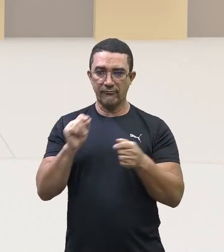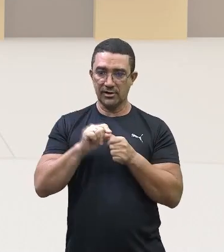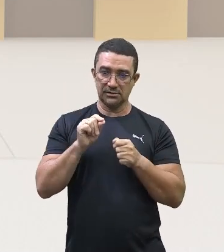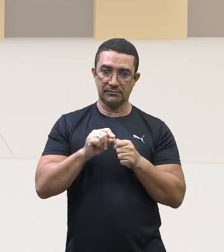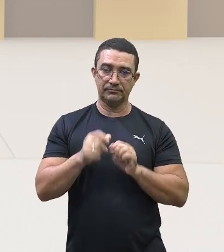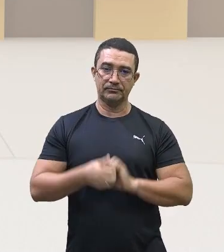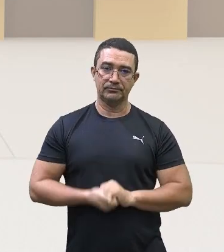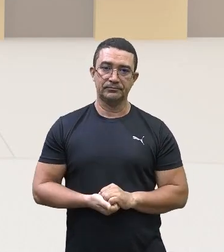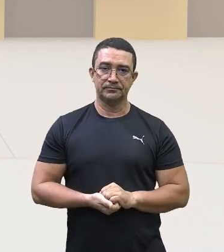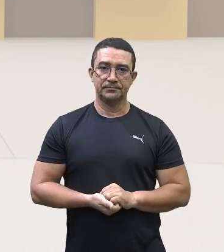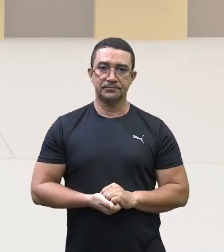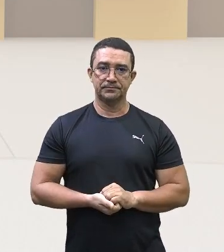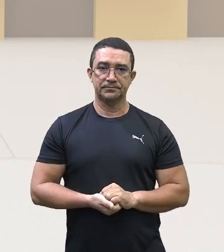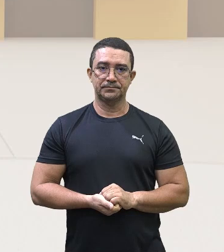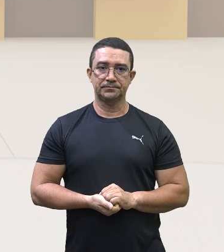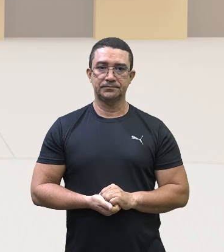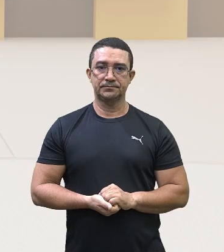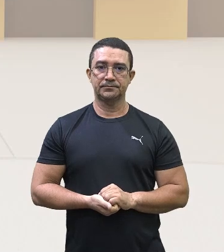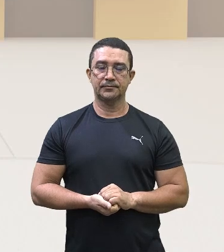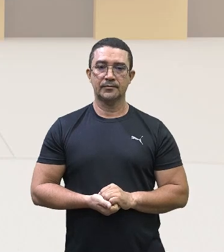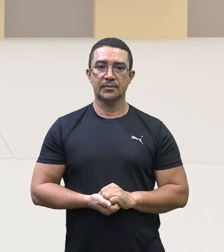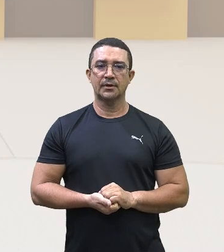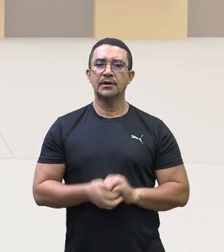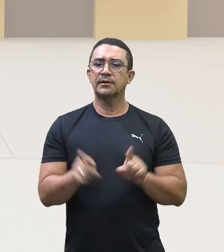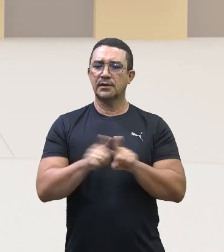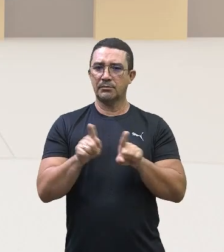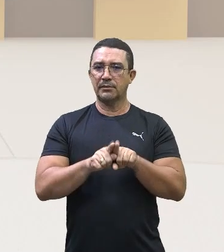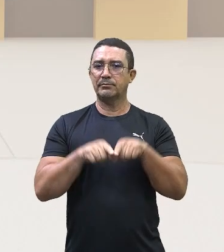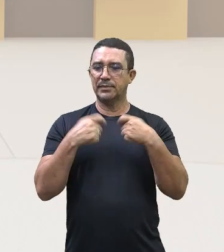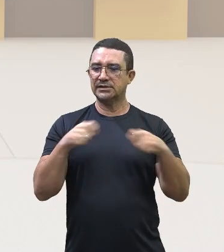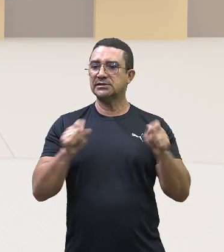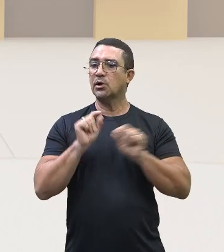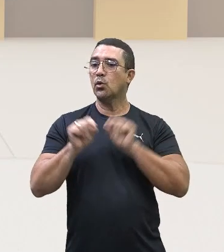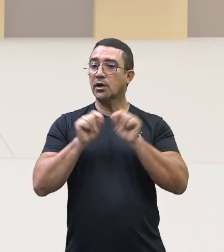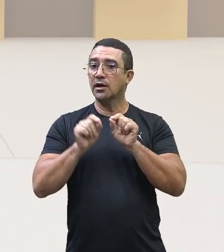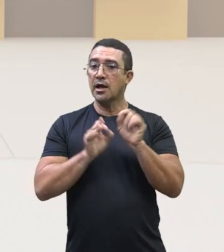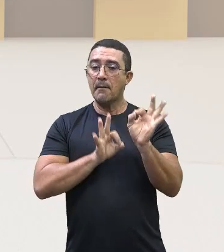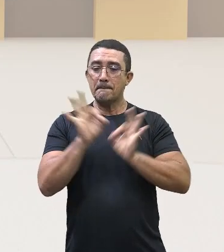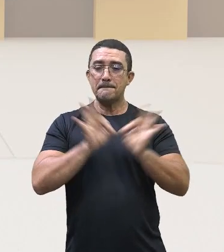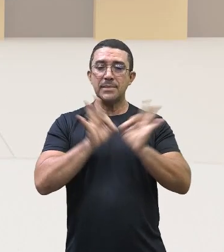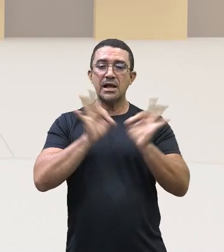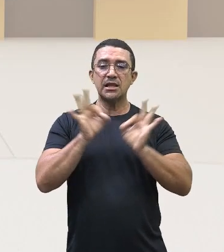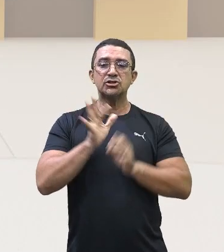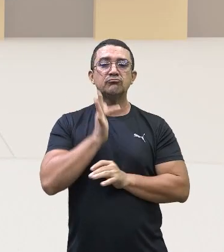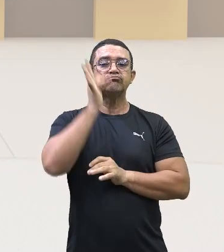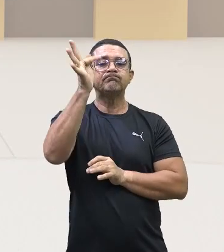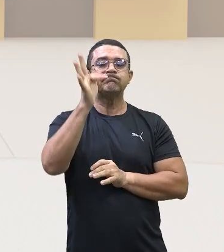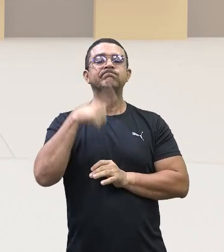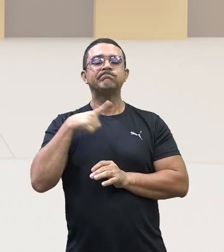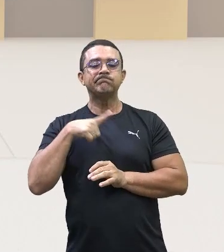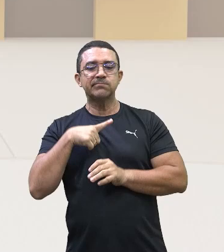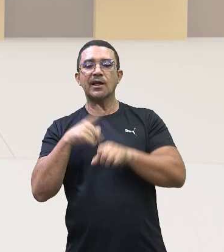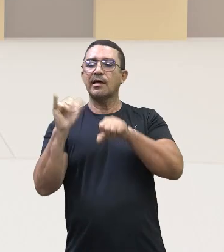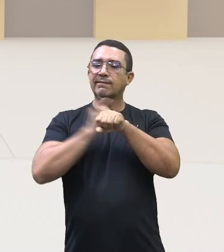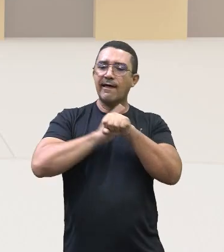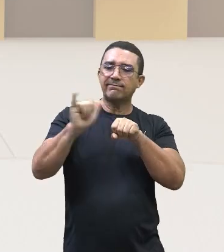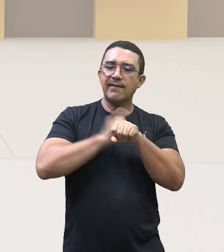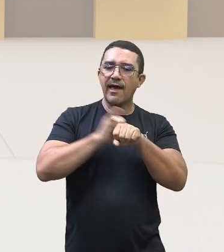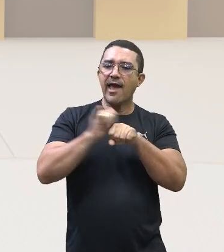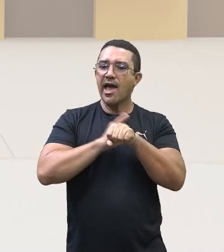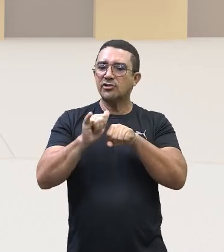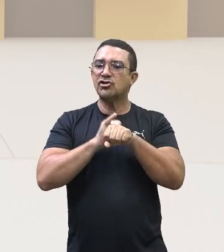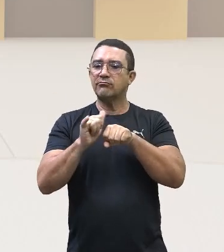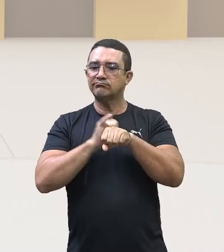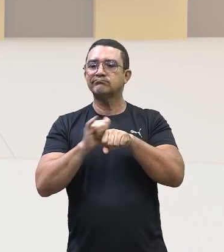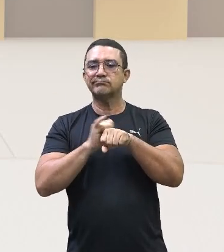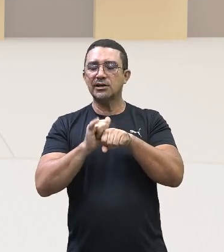Temos também um outro ponto aqui que é planejar o futuro. Desenvolver estratégias financeiras de longo prazo